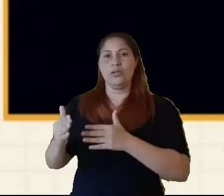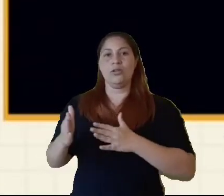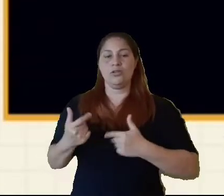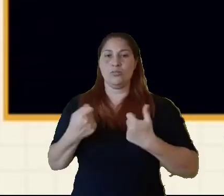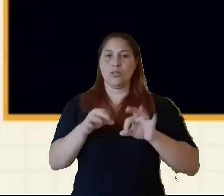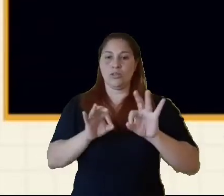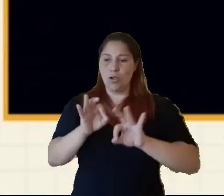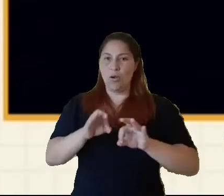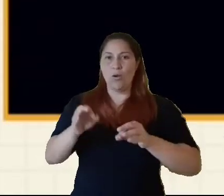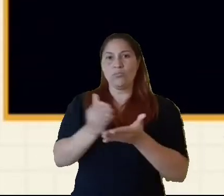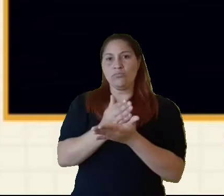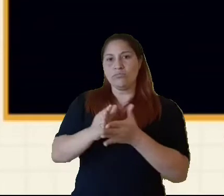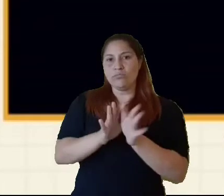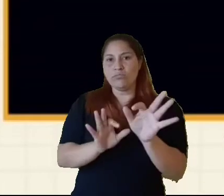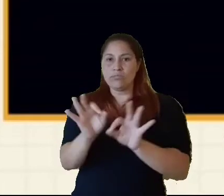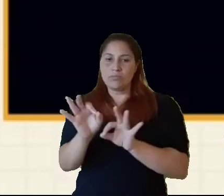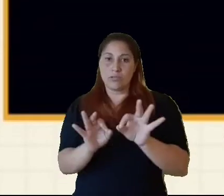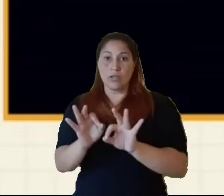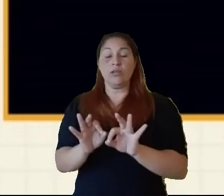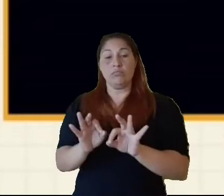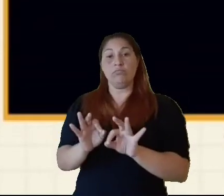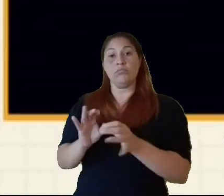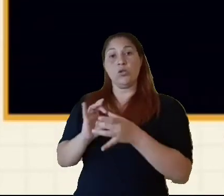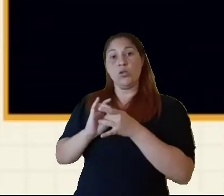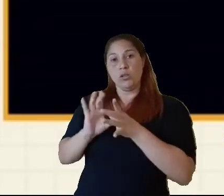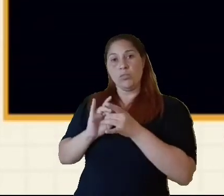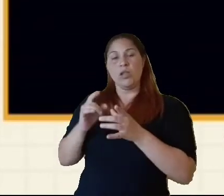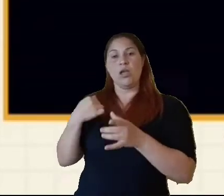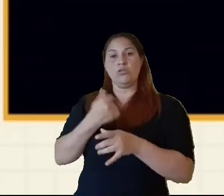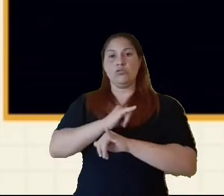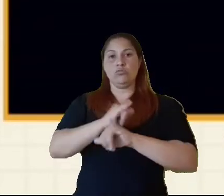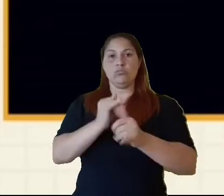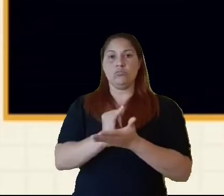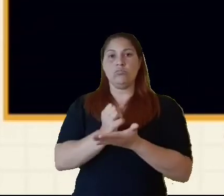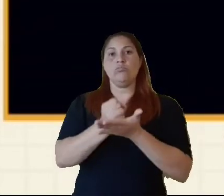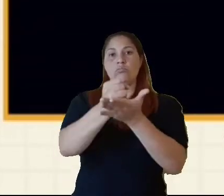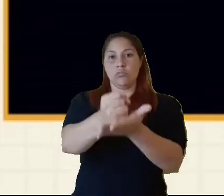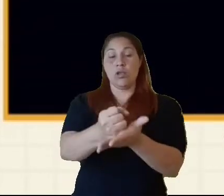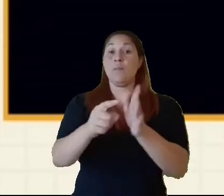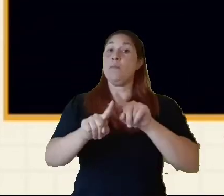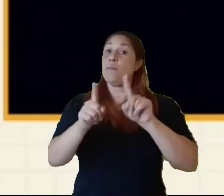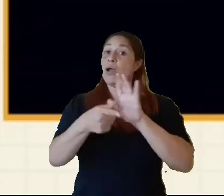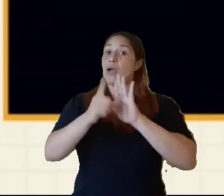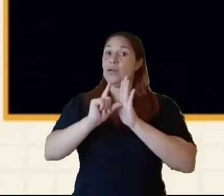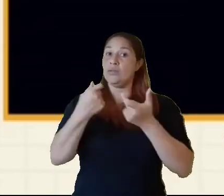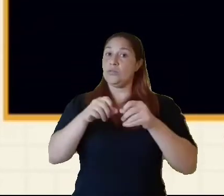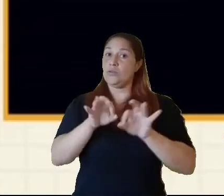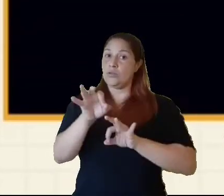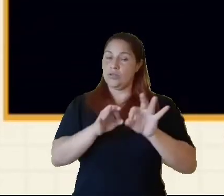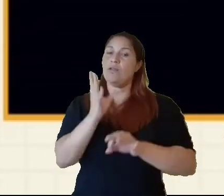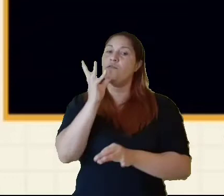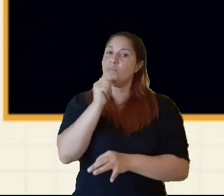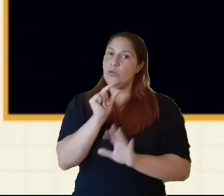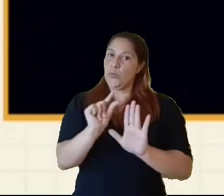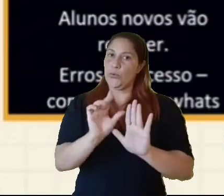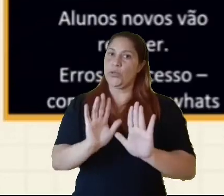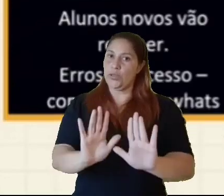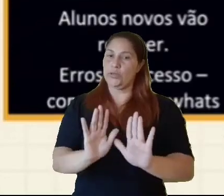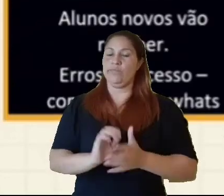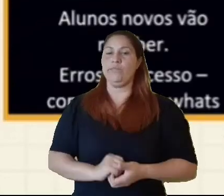separadas. Assim que for autorizado, a gente vai fazer a entrega para vocês. É que antes a gente precisa organizar, então vai demorar um pouquinho, tá